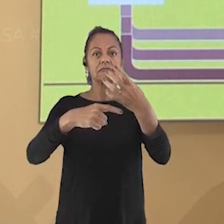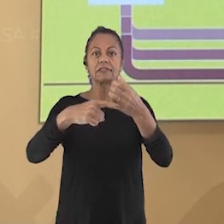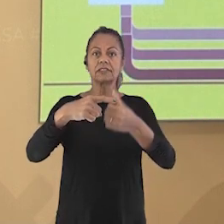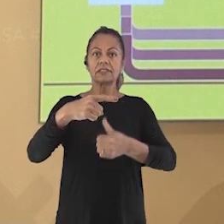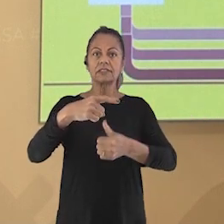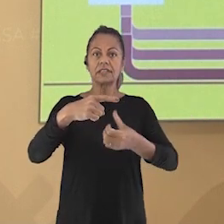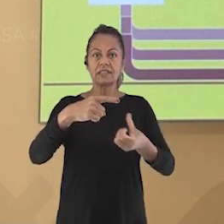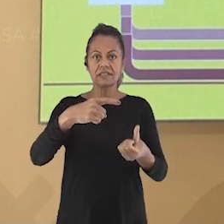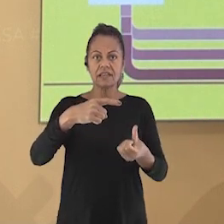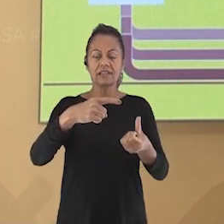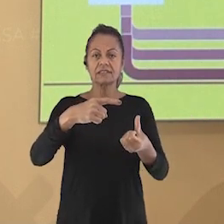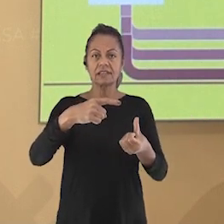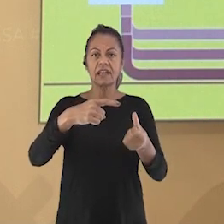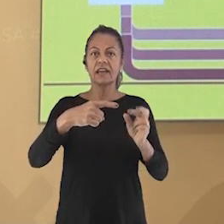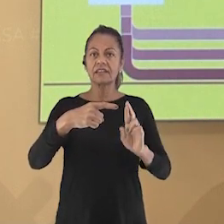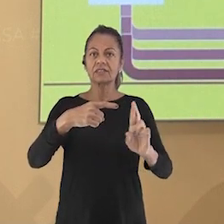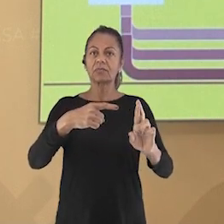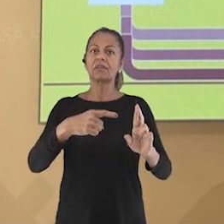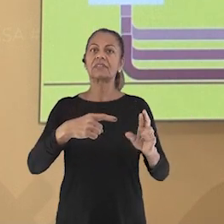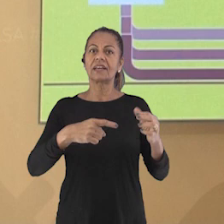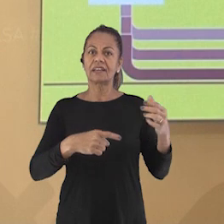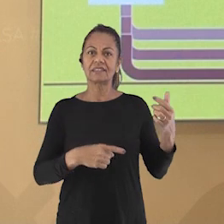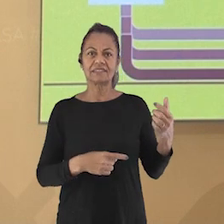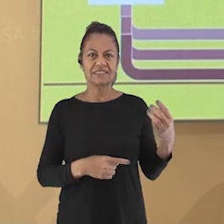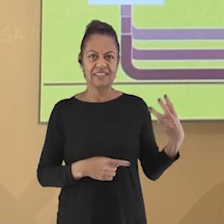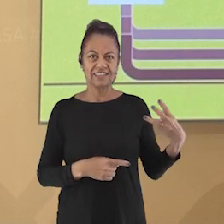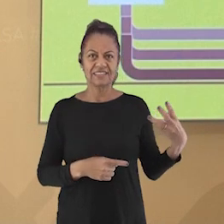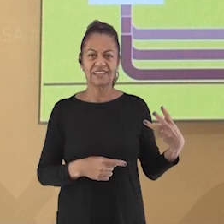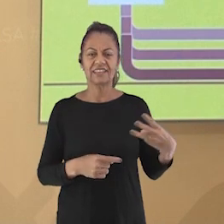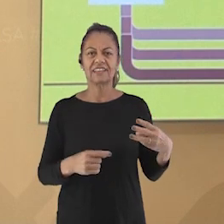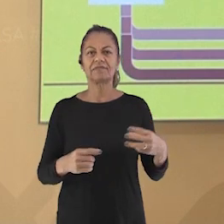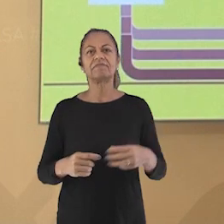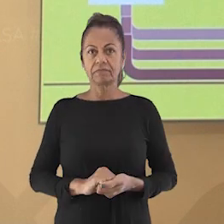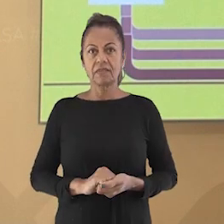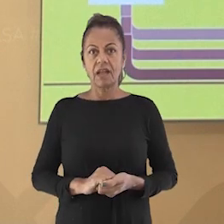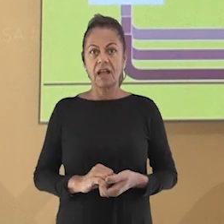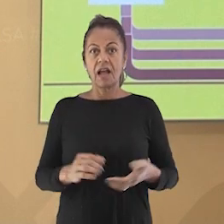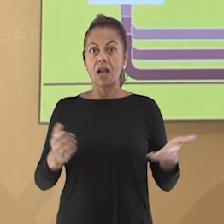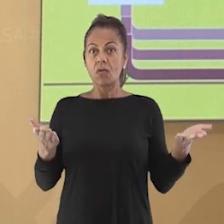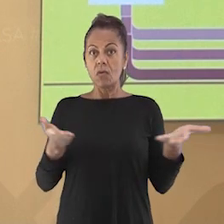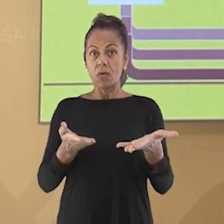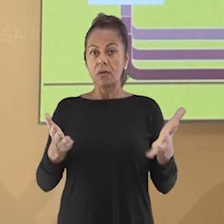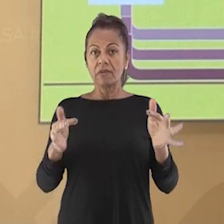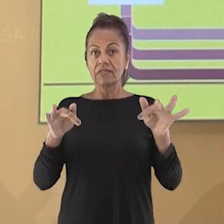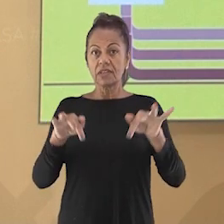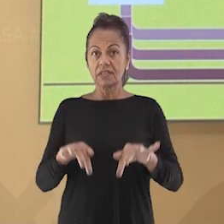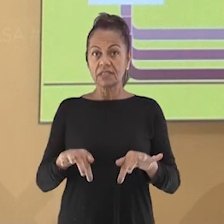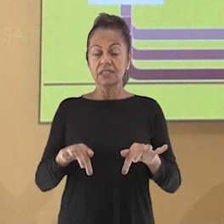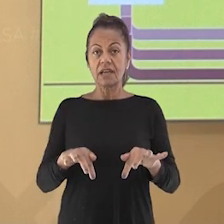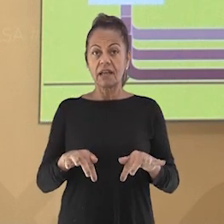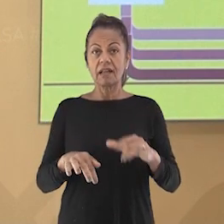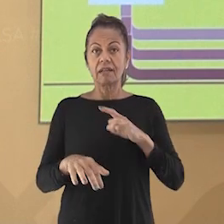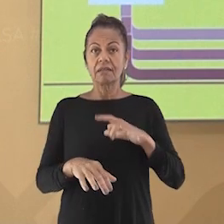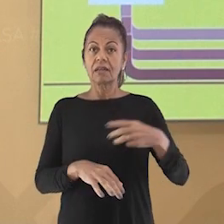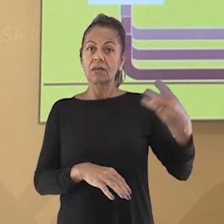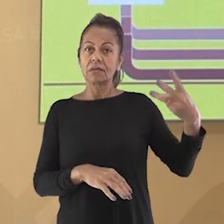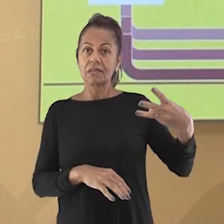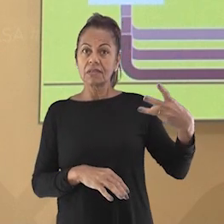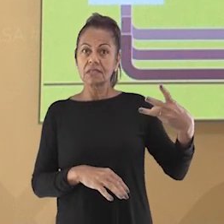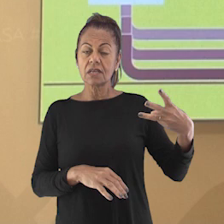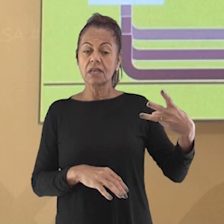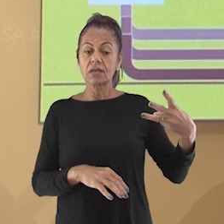o resultado dessa terceira fração equivalente. Para finalizar, aqui no terceiro item, nós